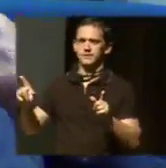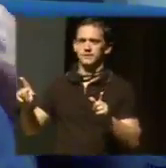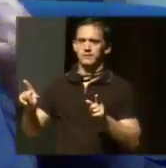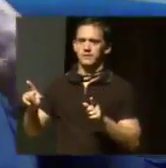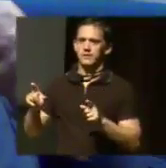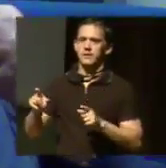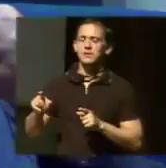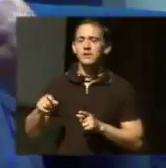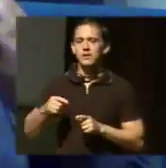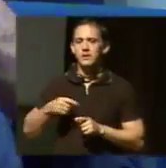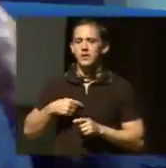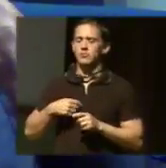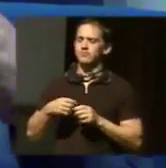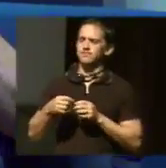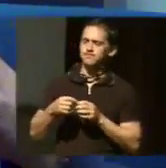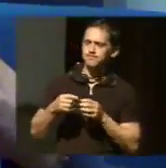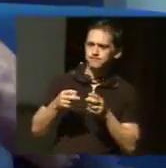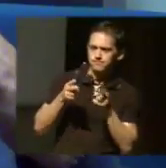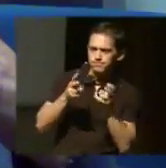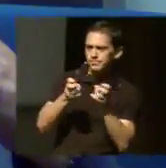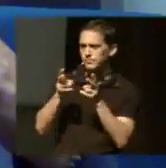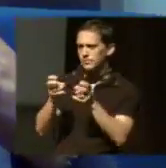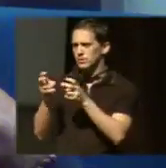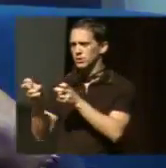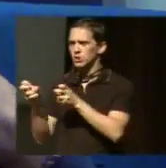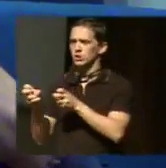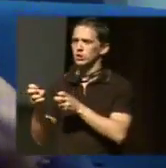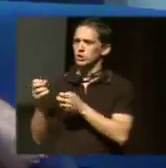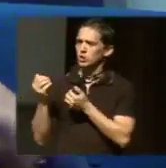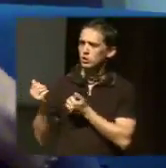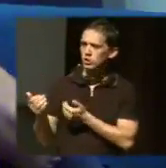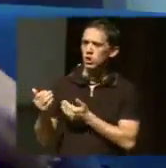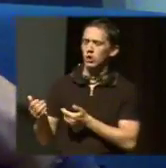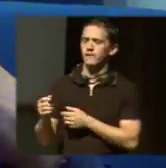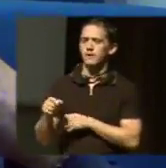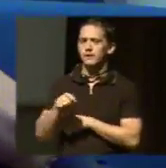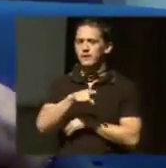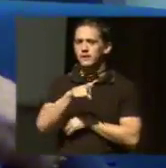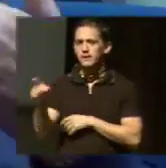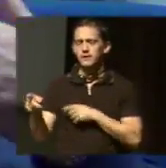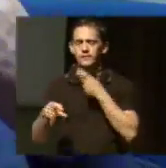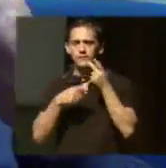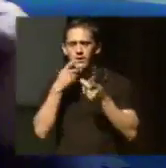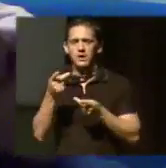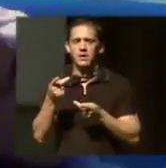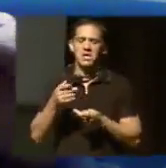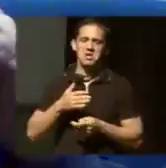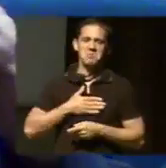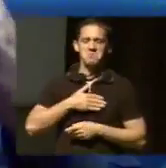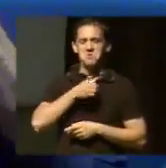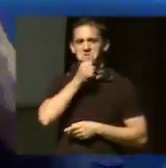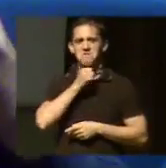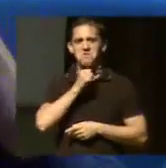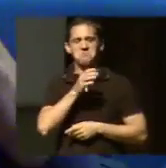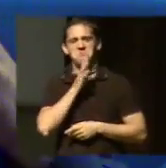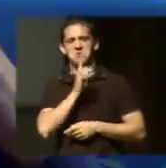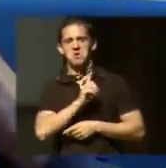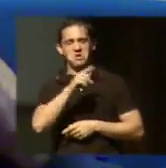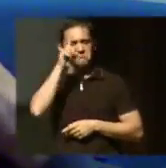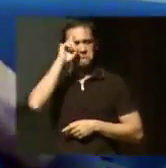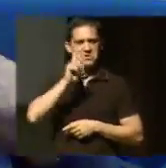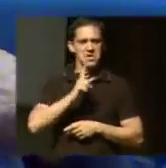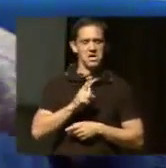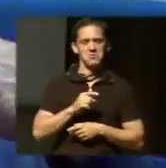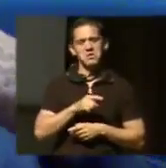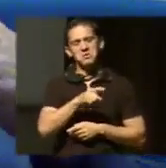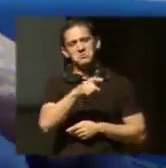acompanho vários jovens em que eles dizem, ah, meu avô não sabe nada. Por que que tu acha isso?